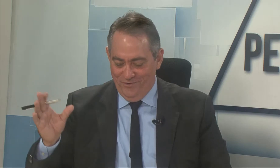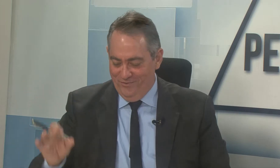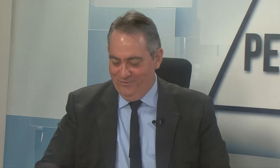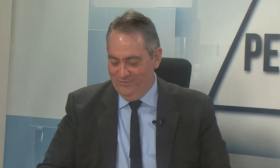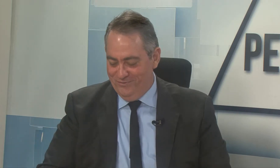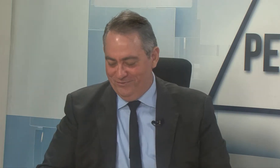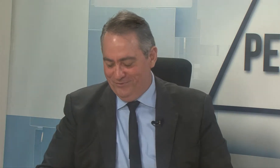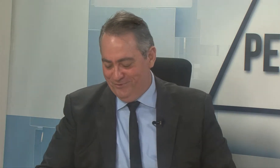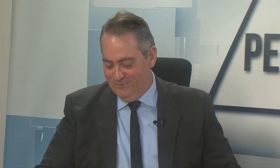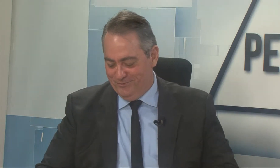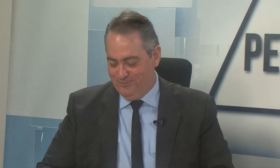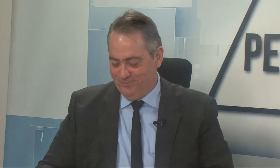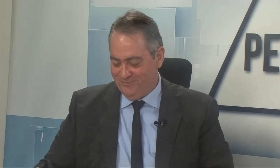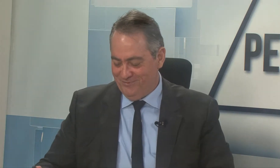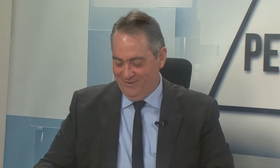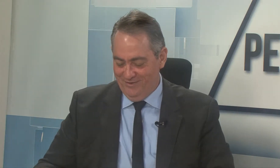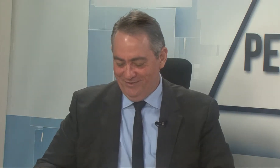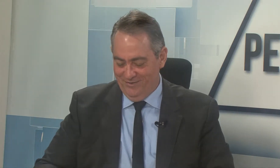com